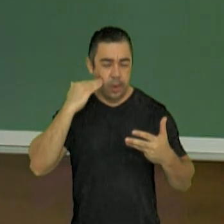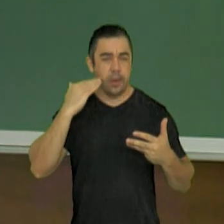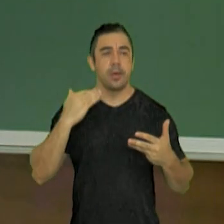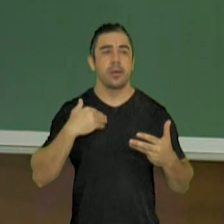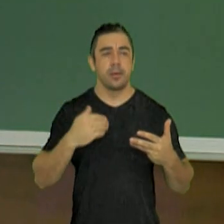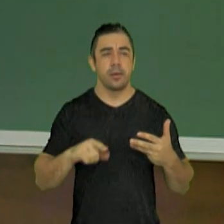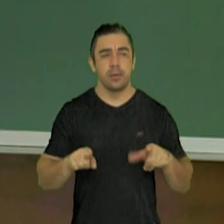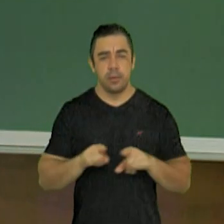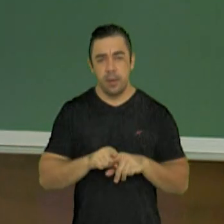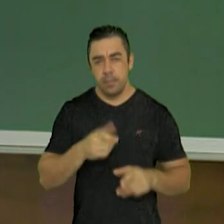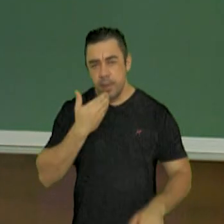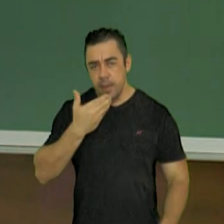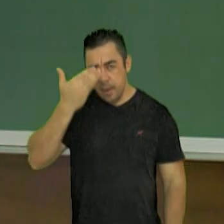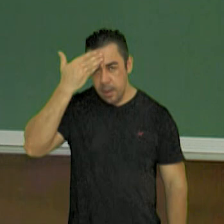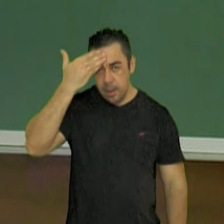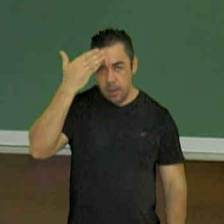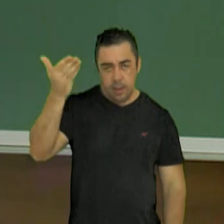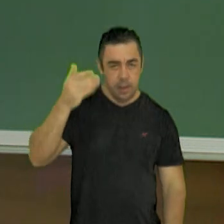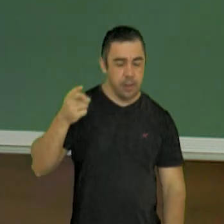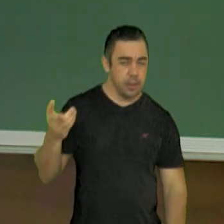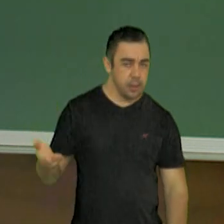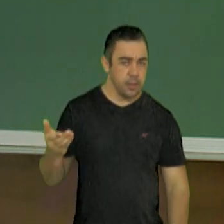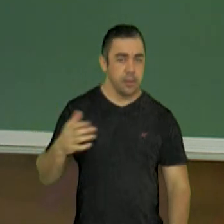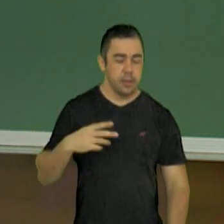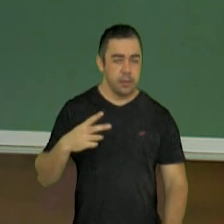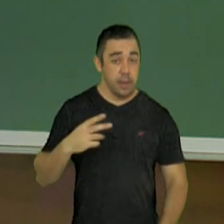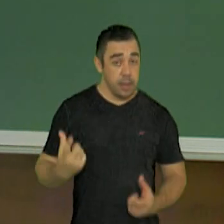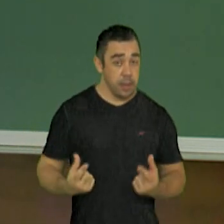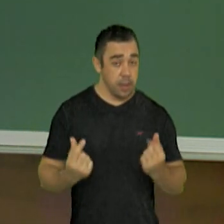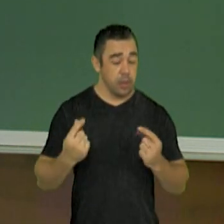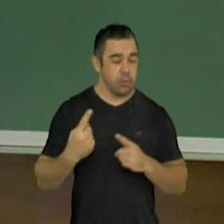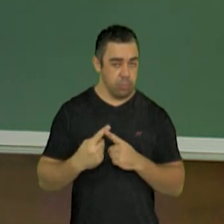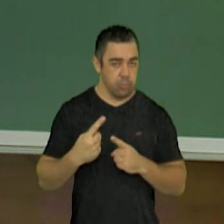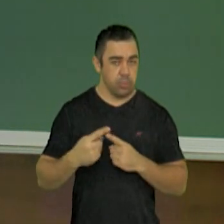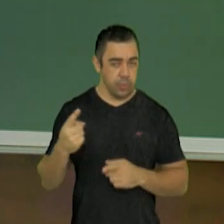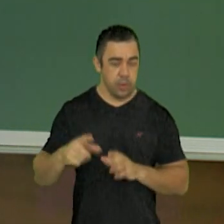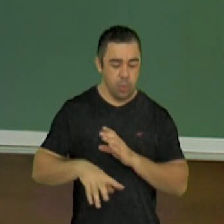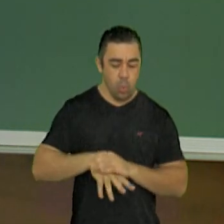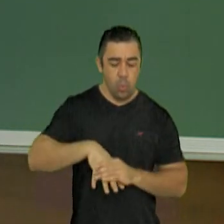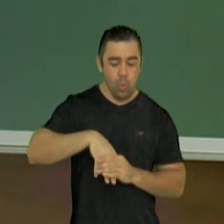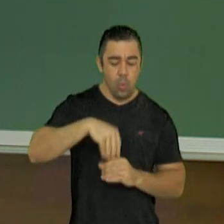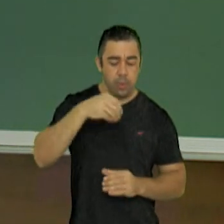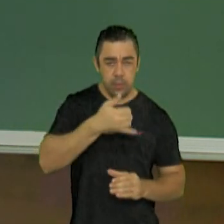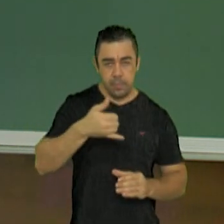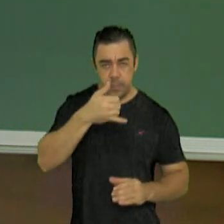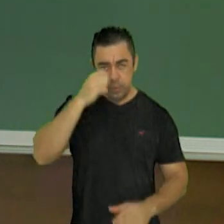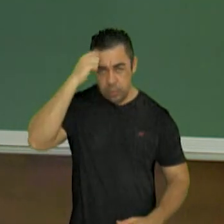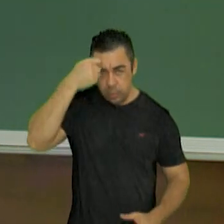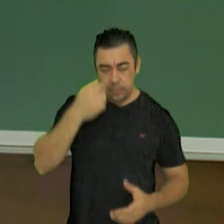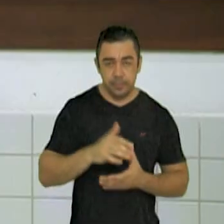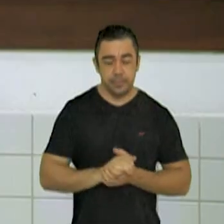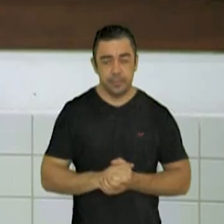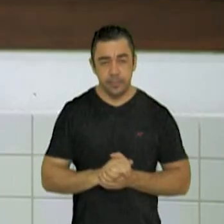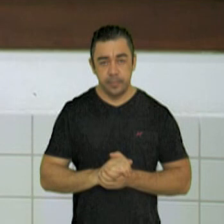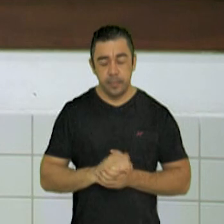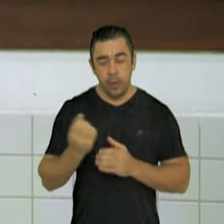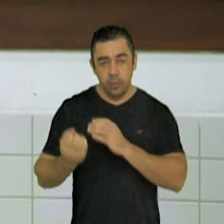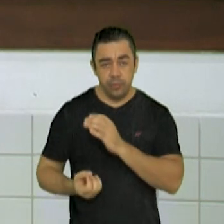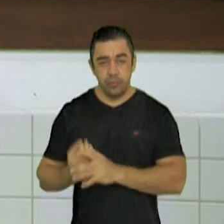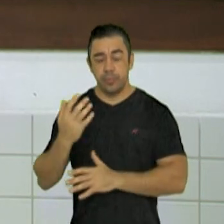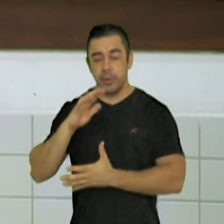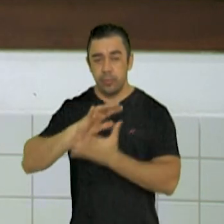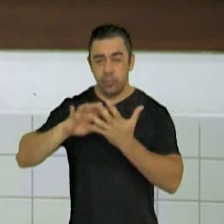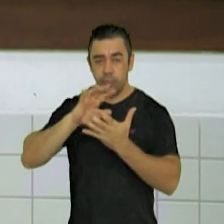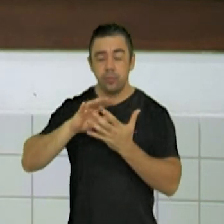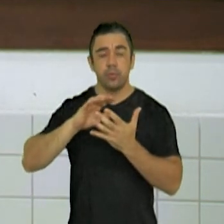Médio também, países ricos aí pela extração do petróleo. Então vamos à industrialização. Apesar de existirem